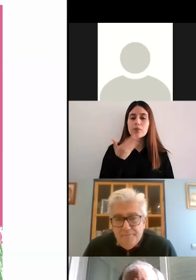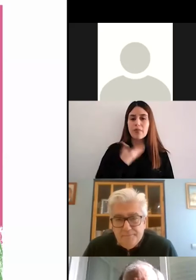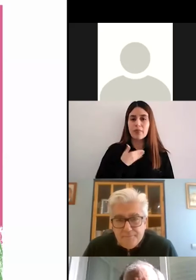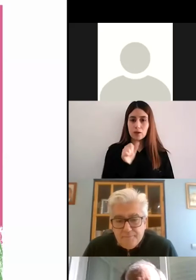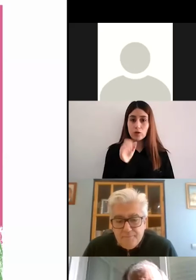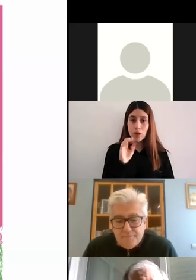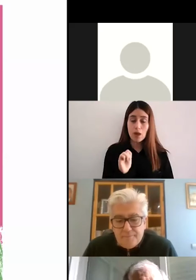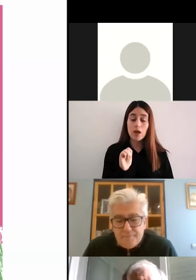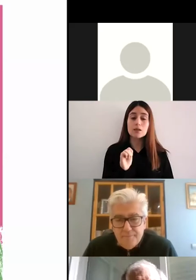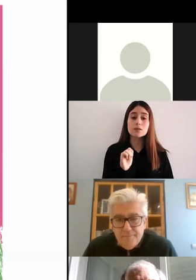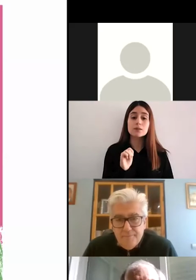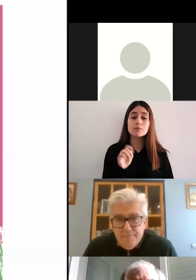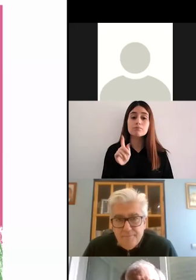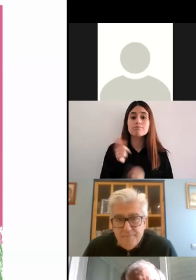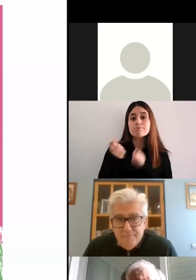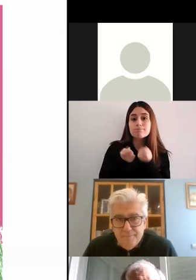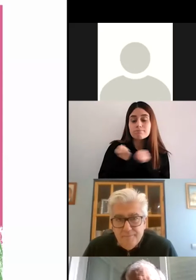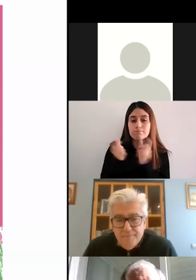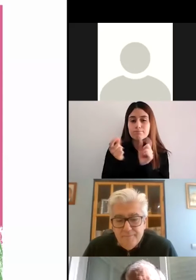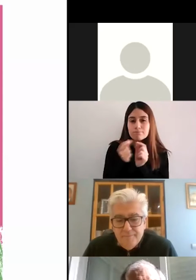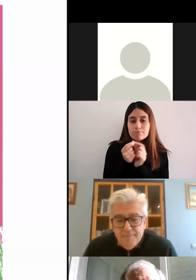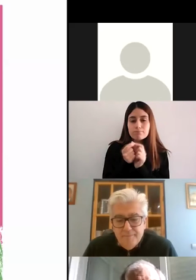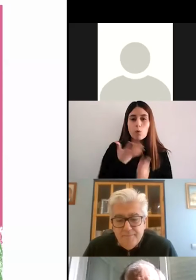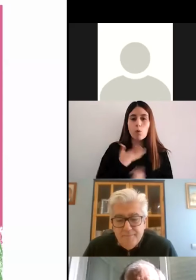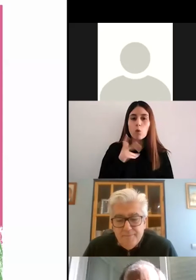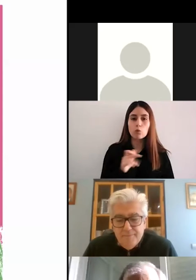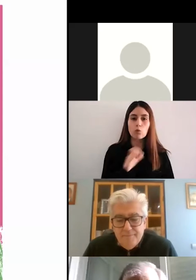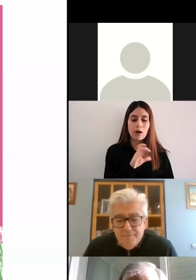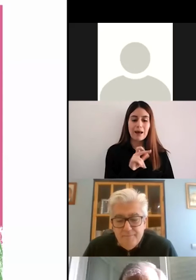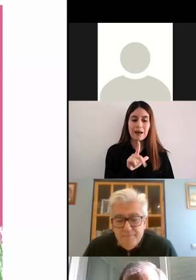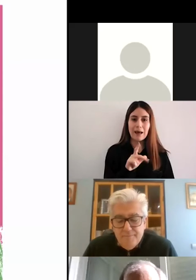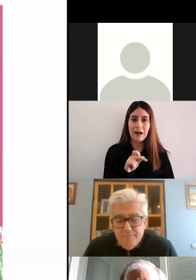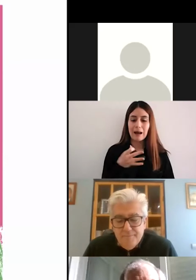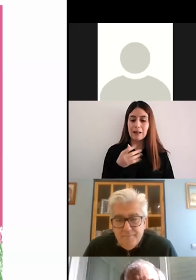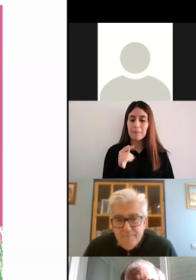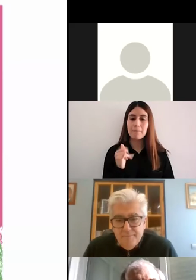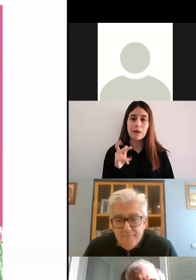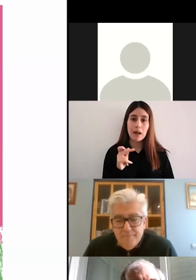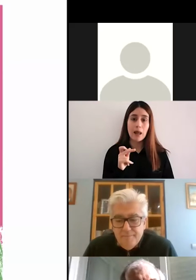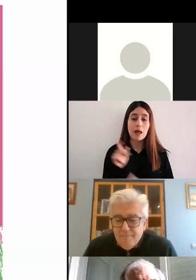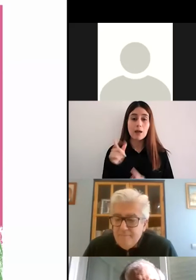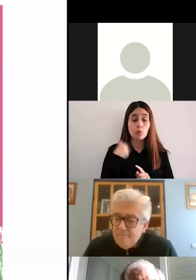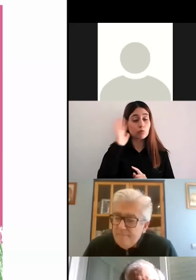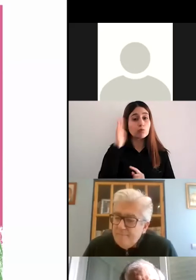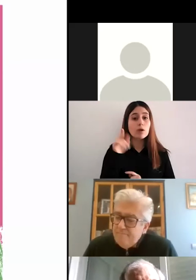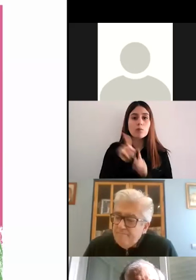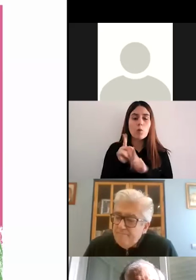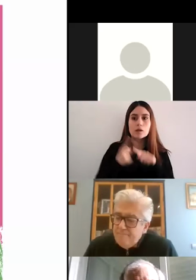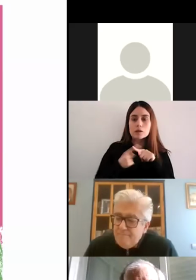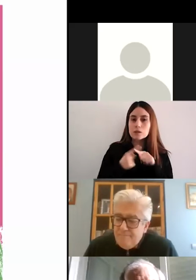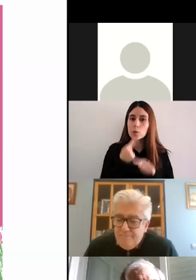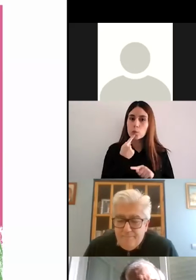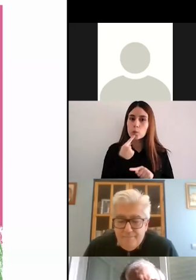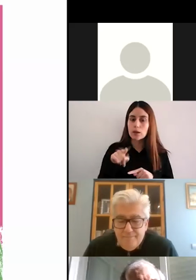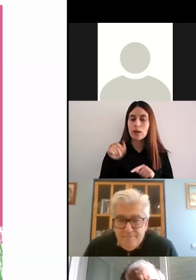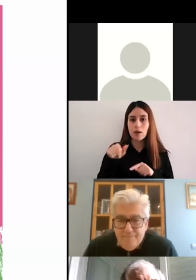Saúde, em articulação muito estreita com a doutora Carla Pereira, quem eu saúdo vivamente pelo seu entusiasmo, interesse e dedicação